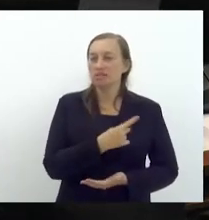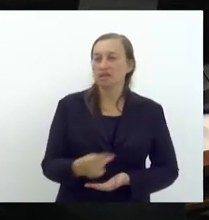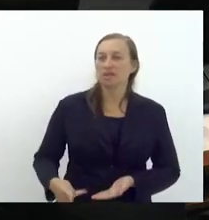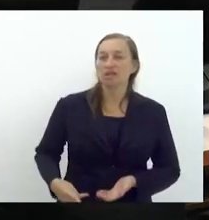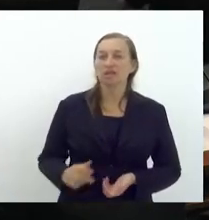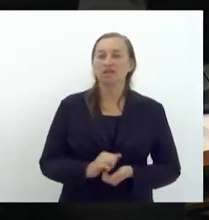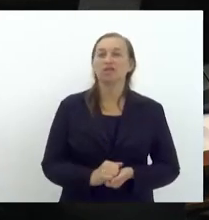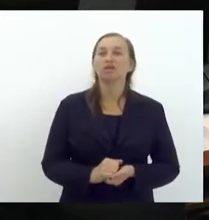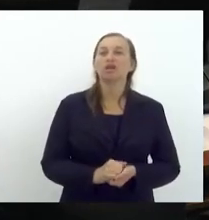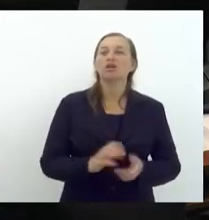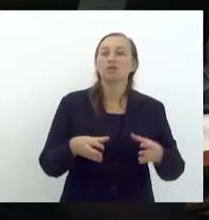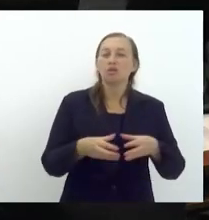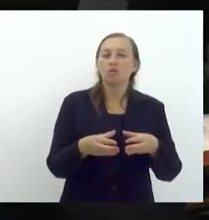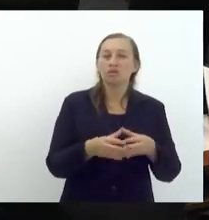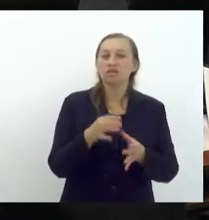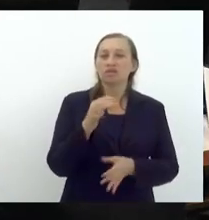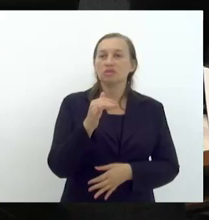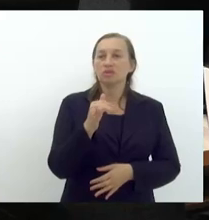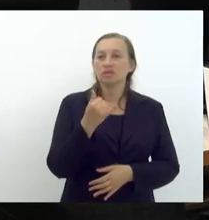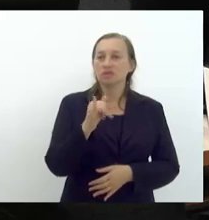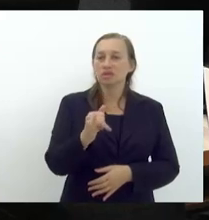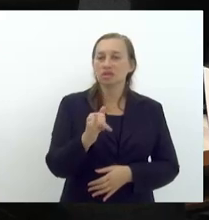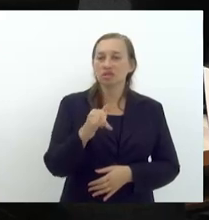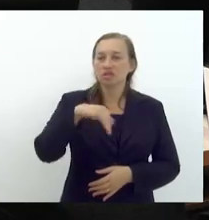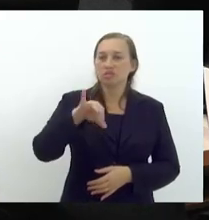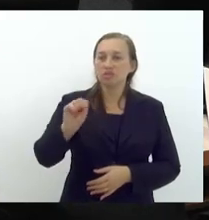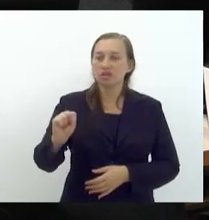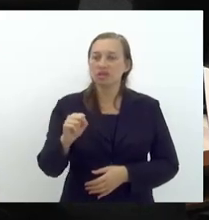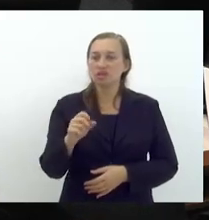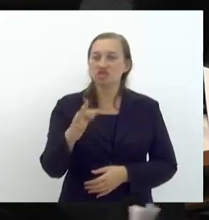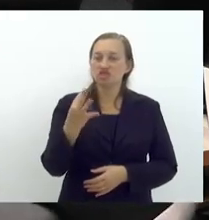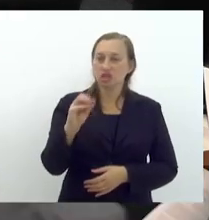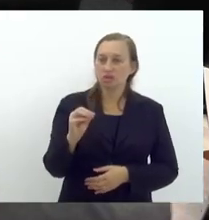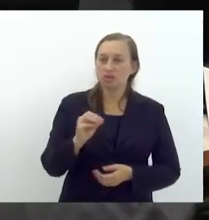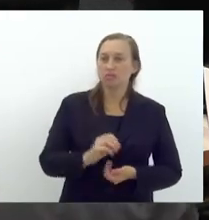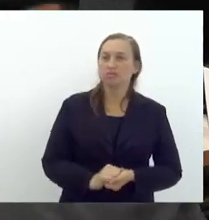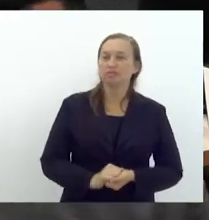de Minas e energia Deputado Thiago Rangel